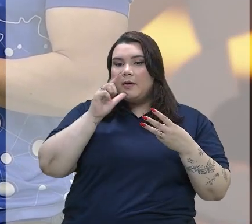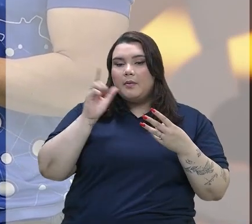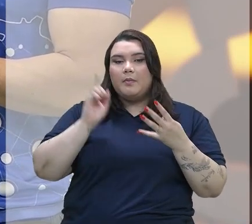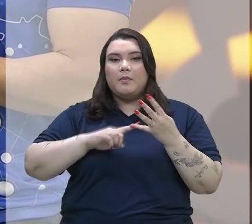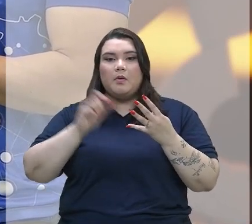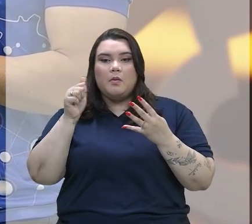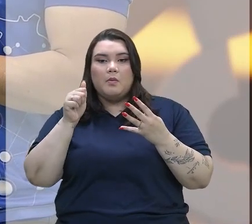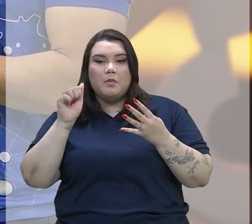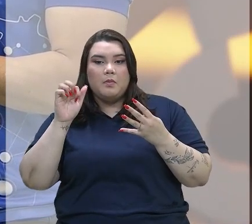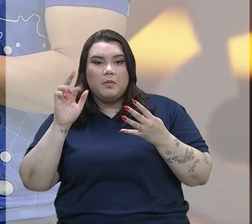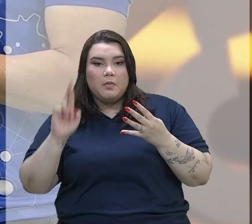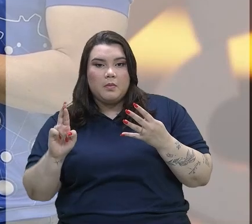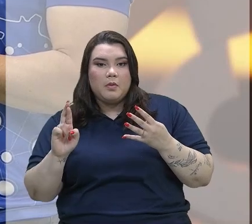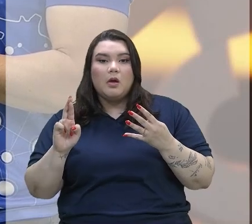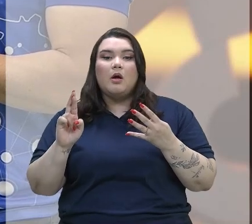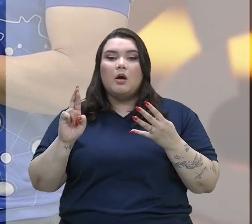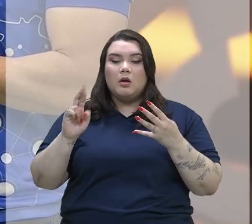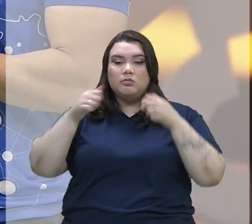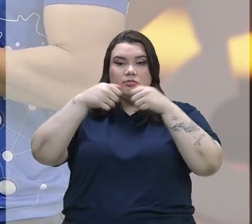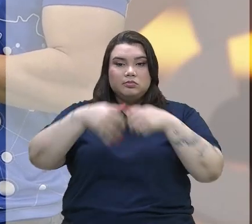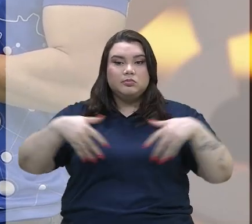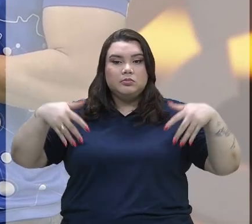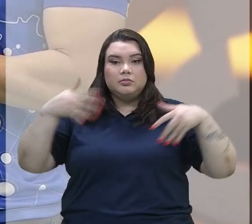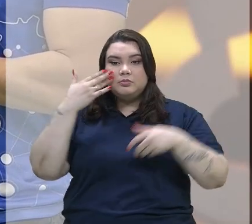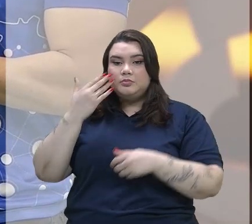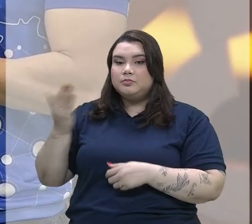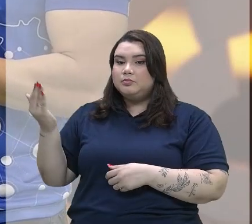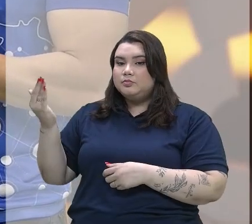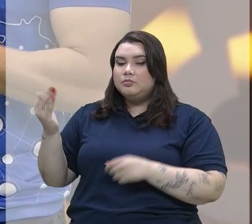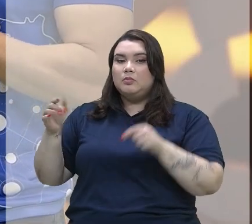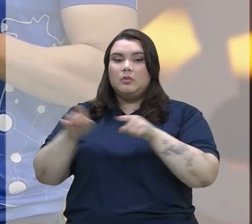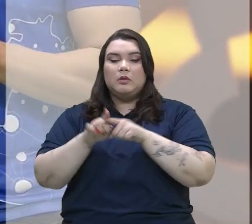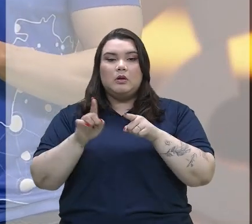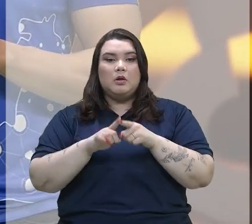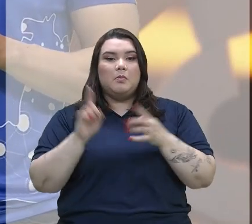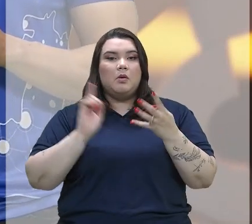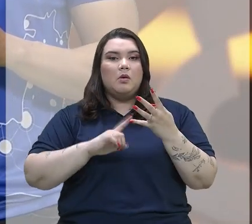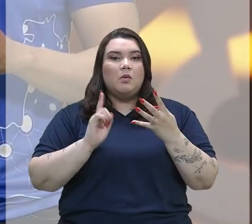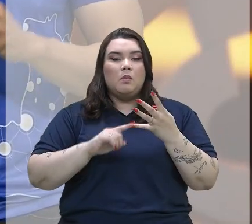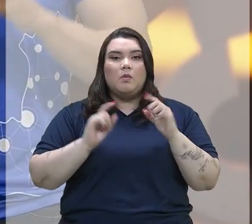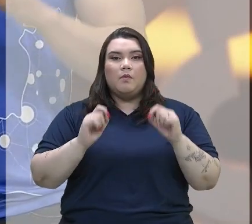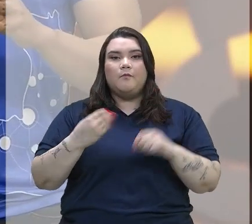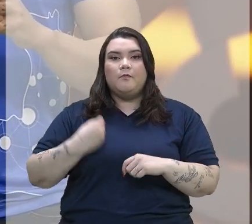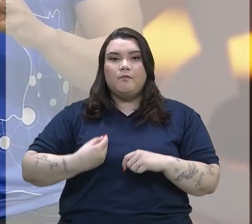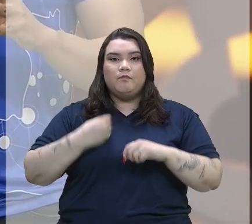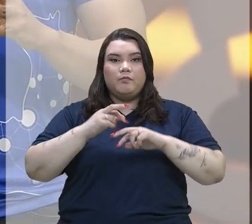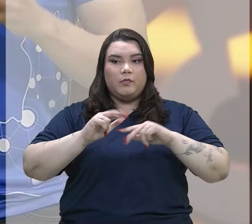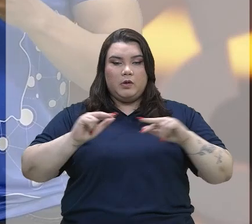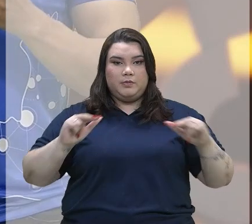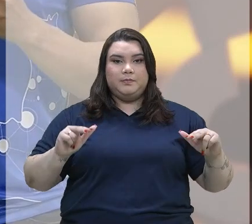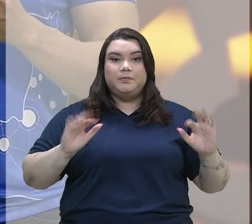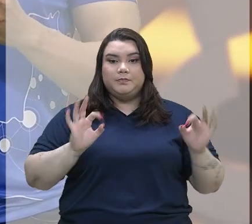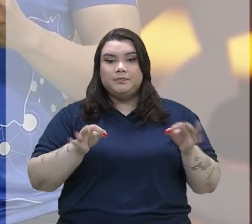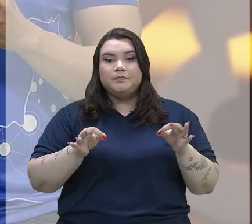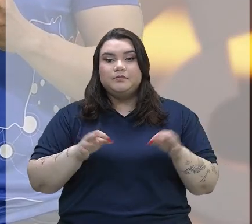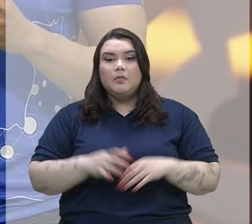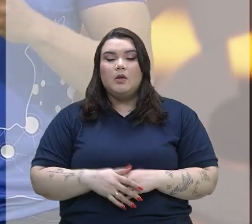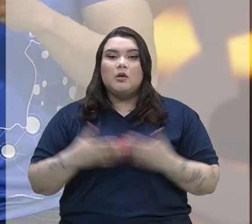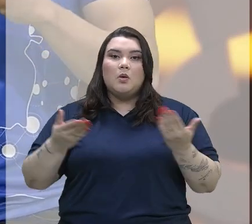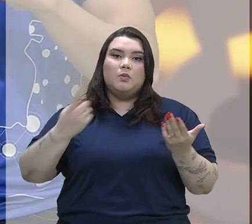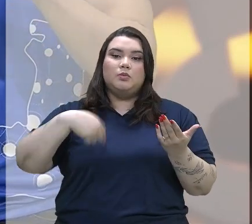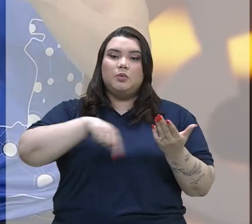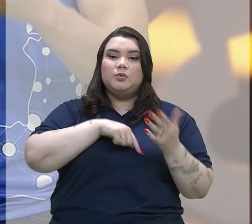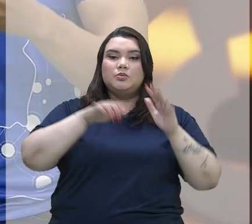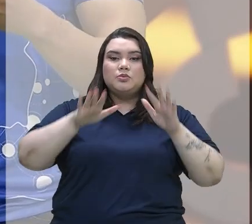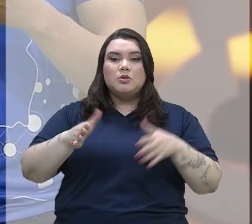ar, vamos verificar aqui, temos também os organismos vivos, certo? Bem, agora que a gente já sabe ali